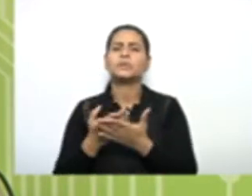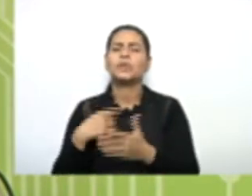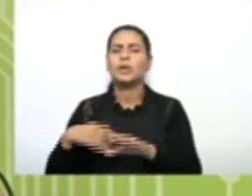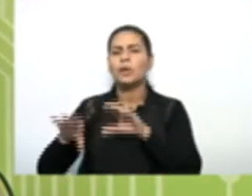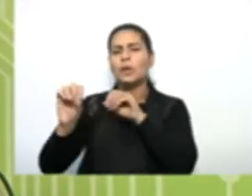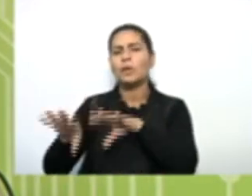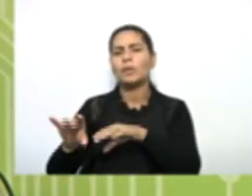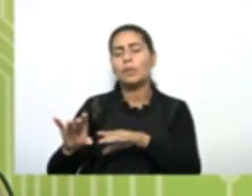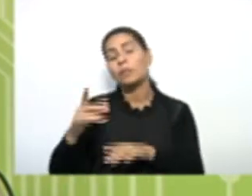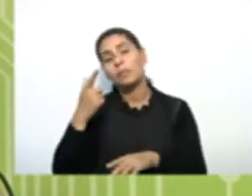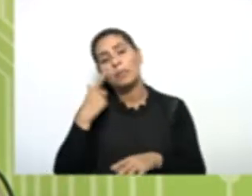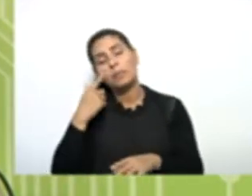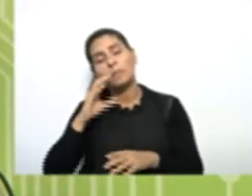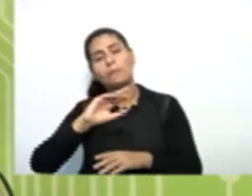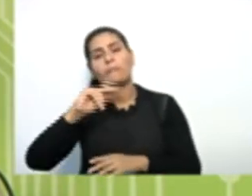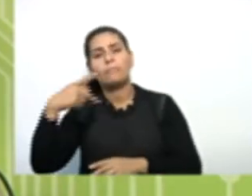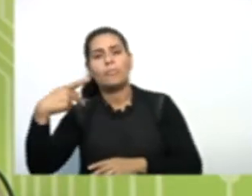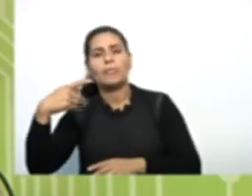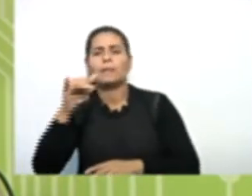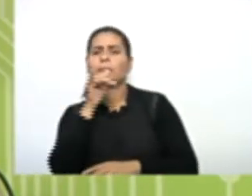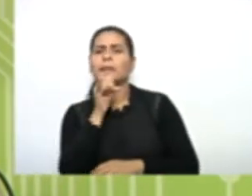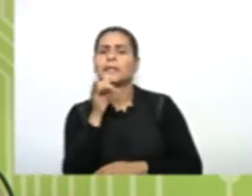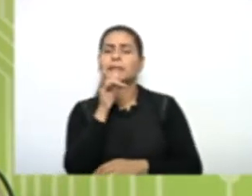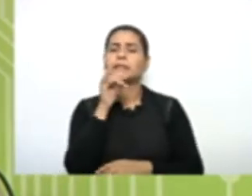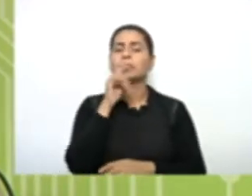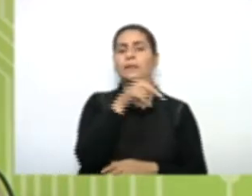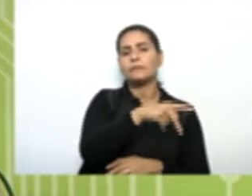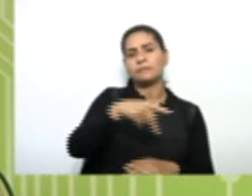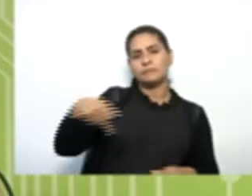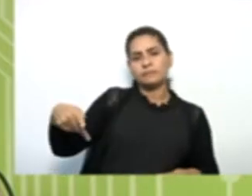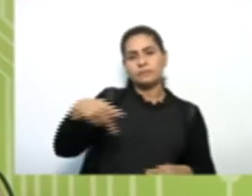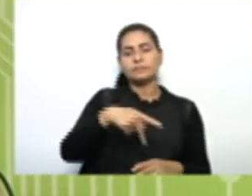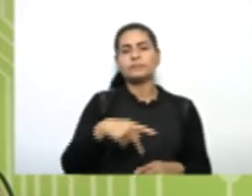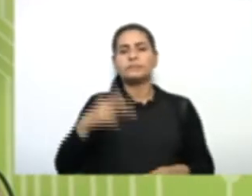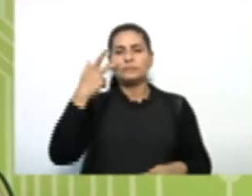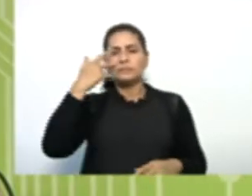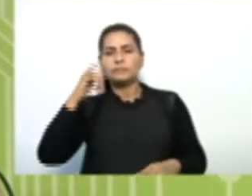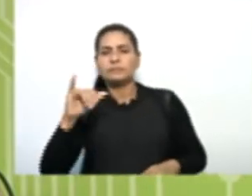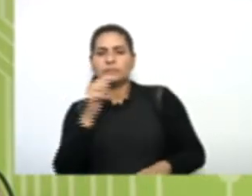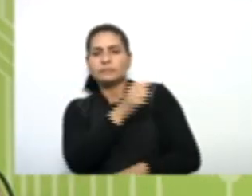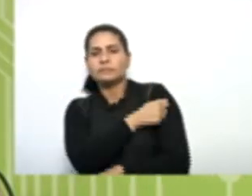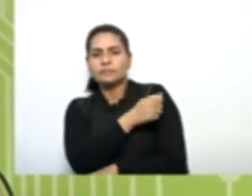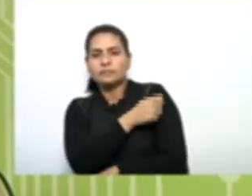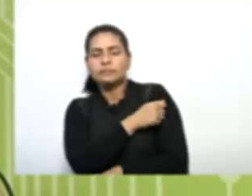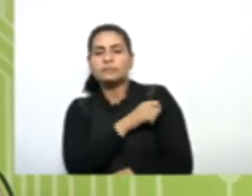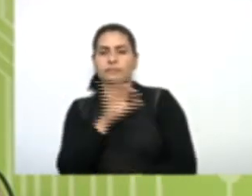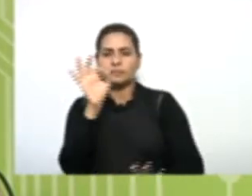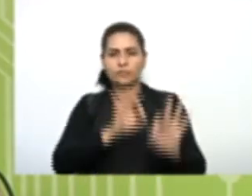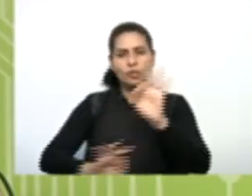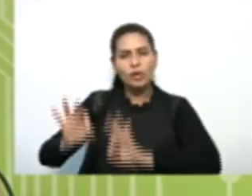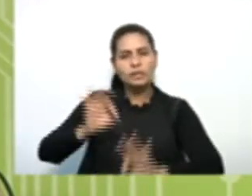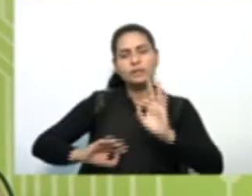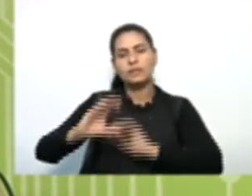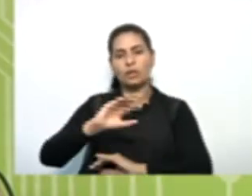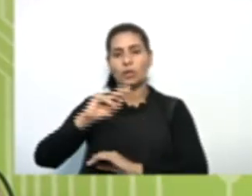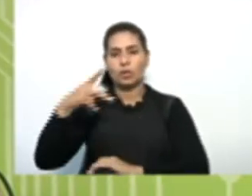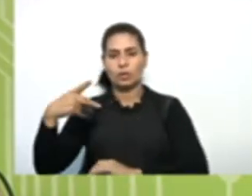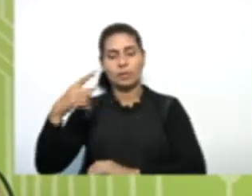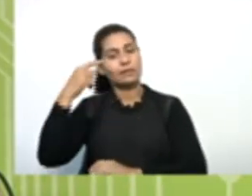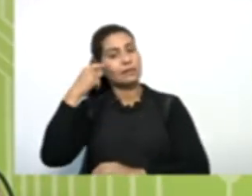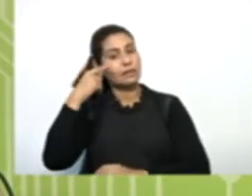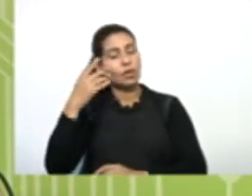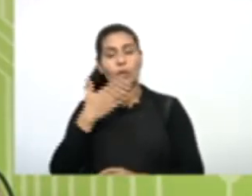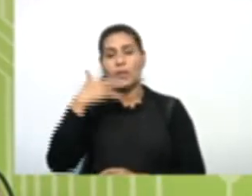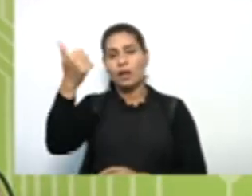aquelas cooperativas que a gente tem, por exemplo, professores e pais de alunos reunidos para montar uma cooperativa que tem essa